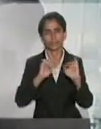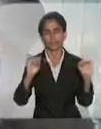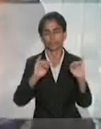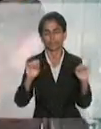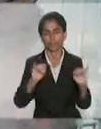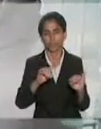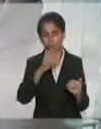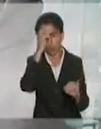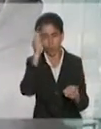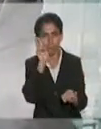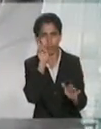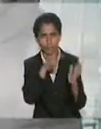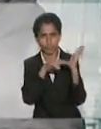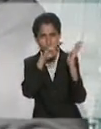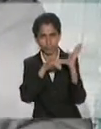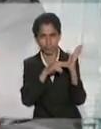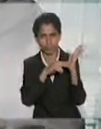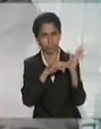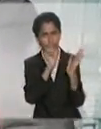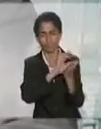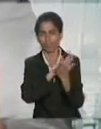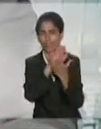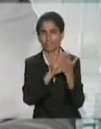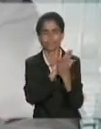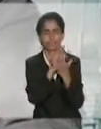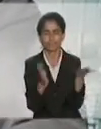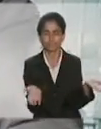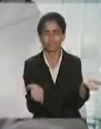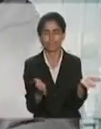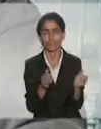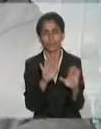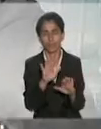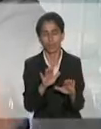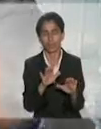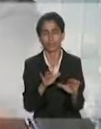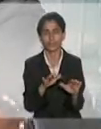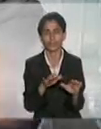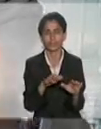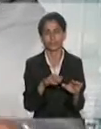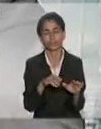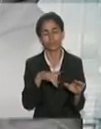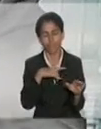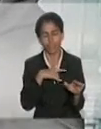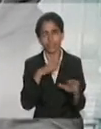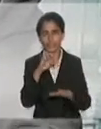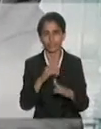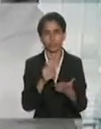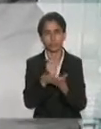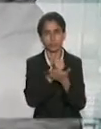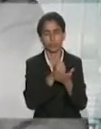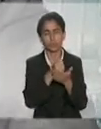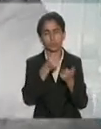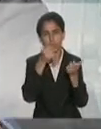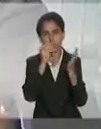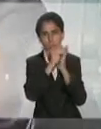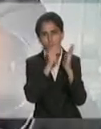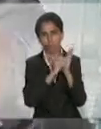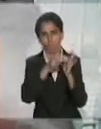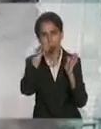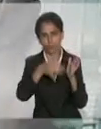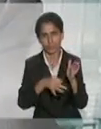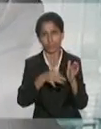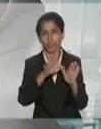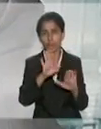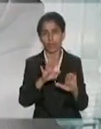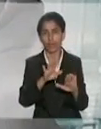ninguém viu os fundamentos. E mesmo que tenha os fundamentos mais nobres possíveis, não era o